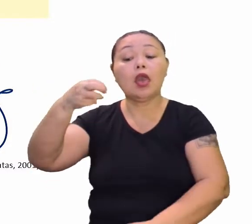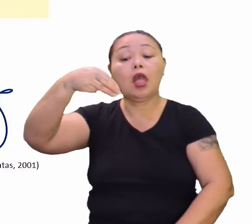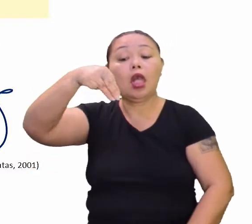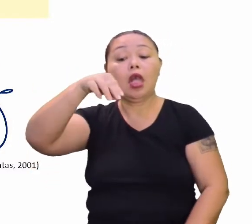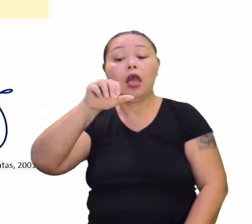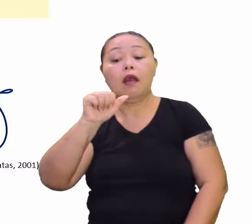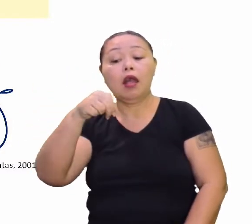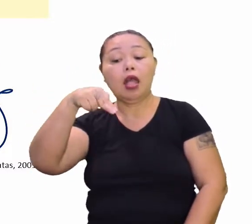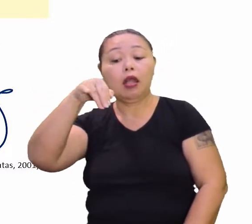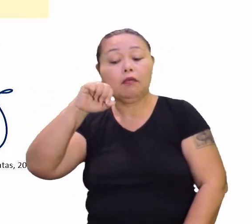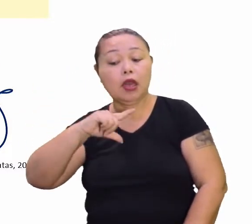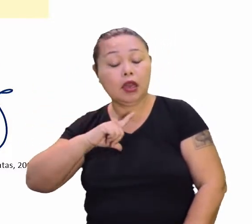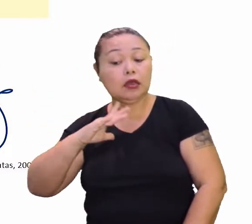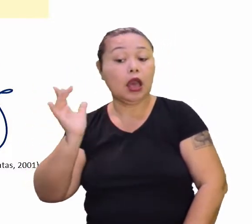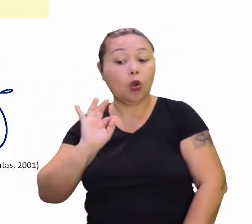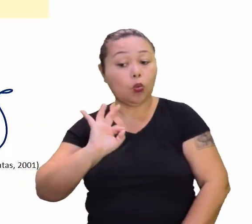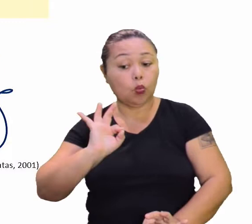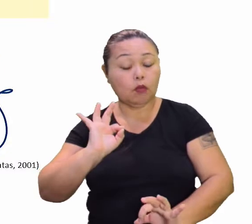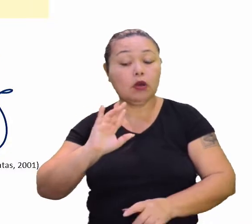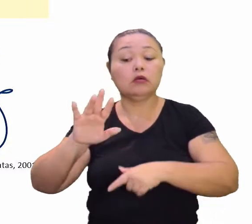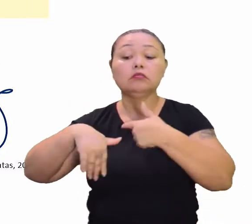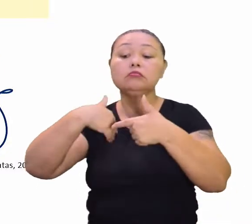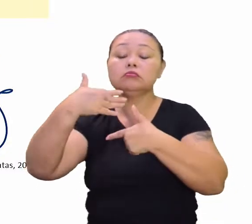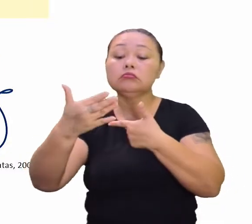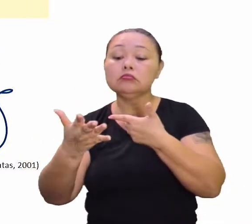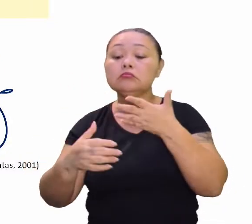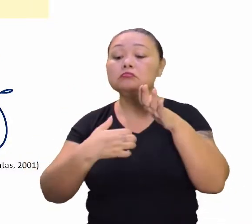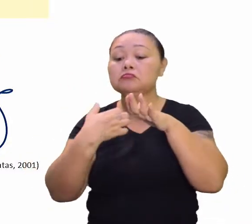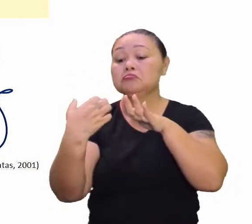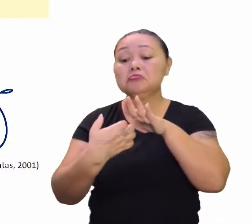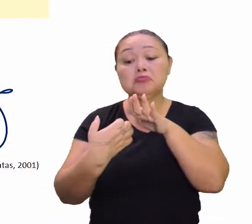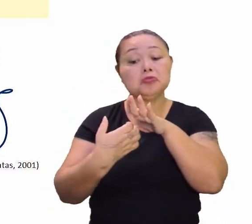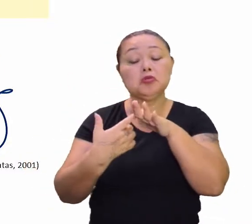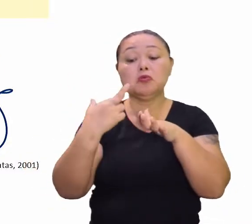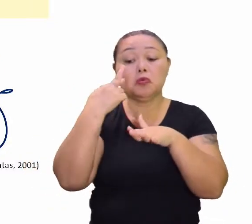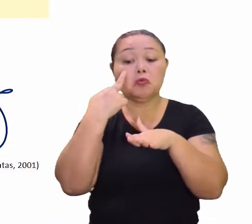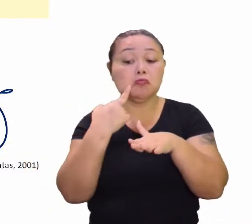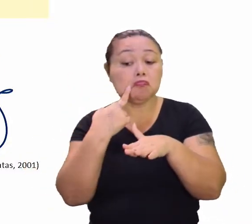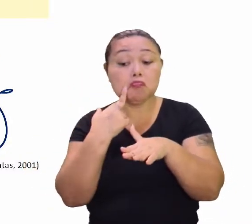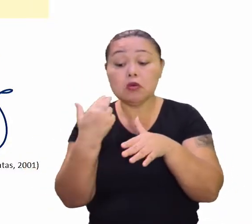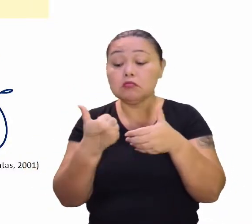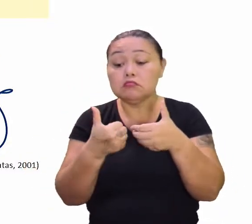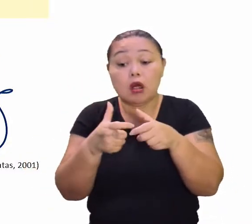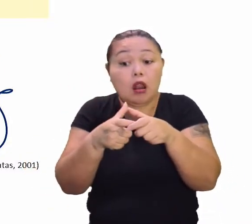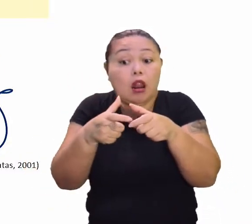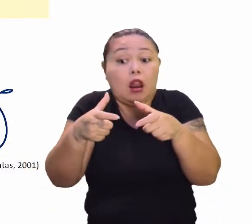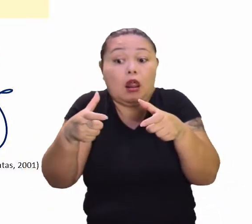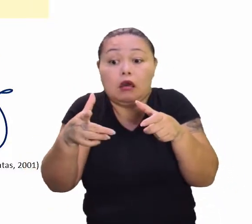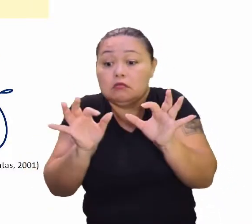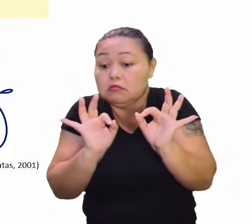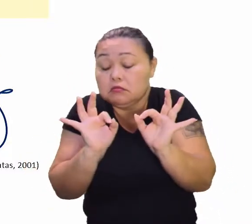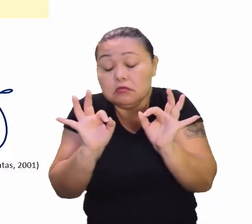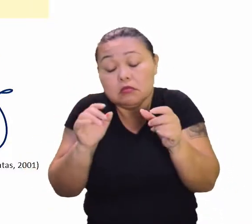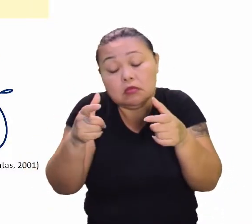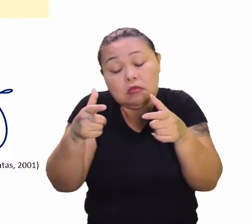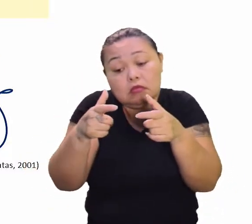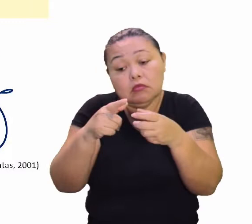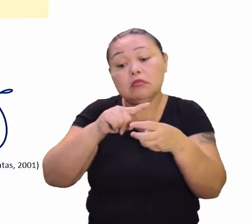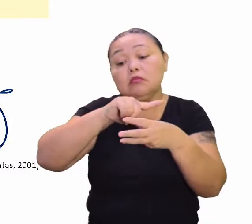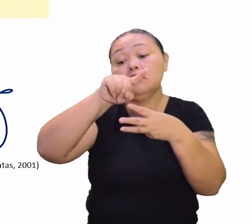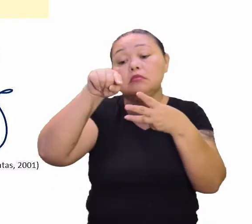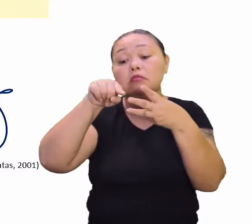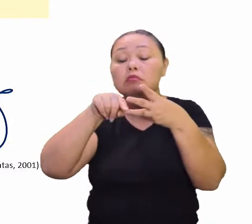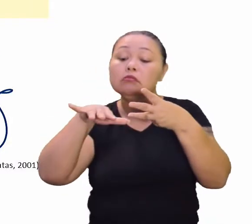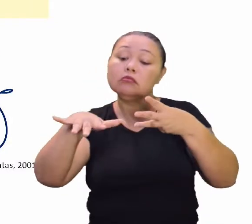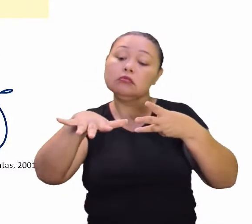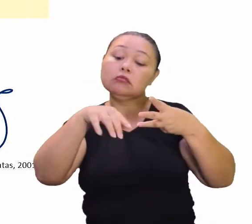bem. Deixou de ser. Deixou de ser. Aí a indústria em Rondônia não é tão expressiva e aí a gente tem